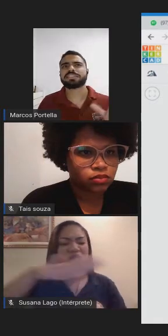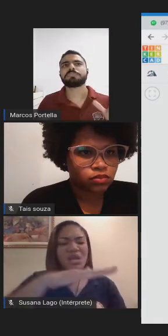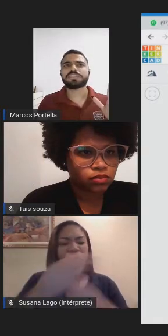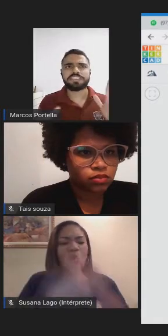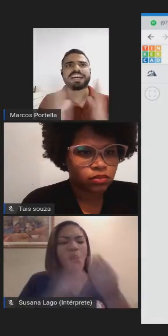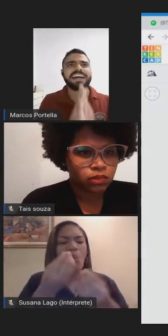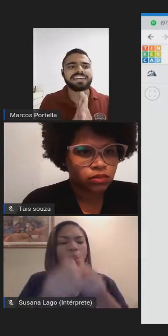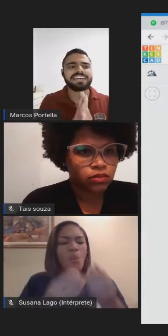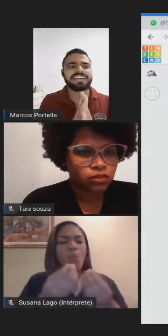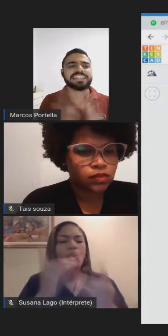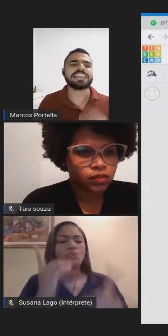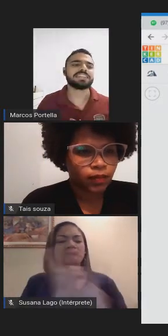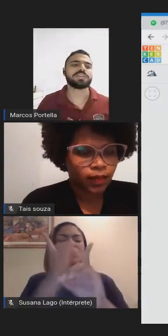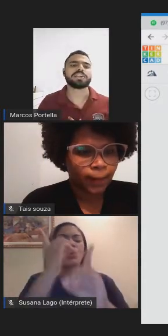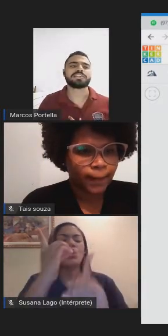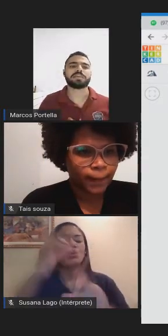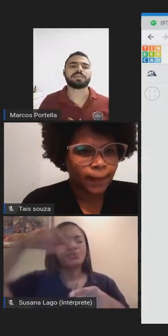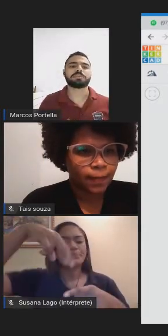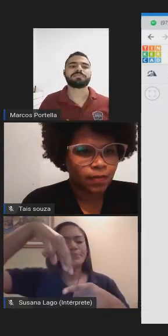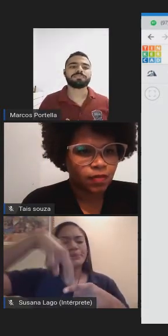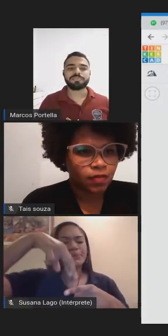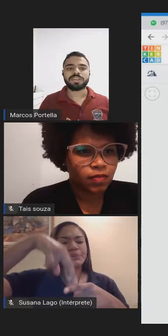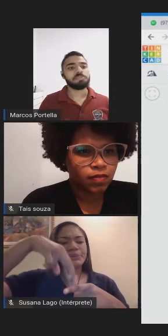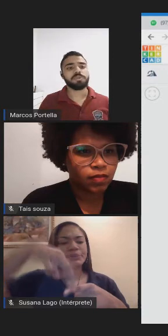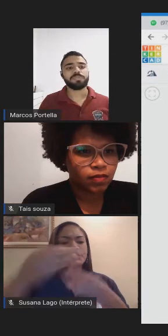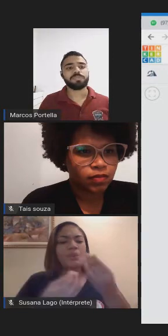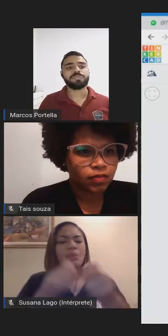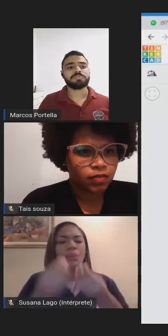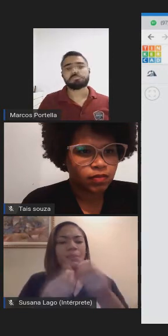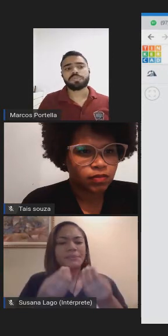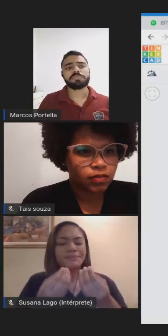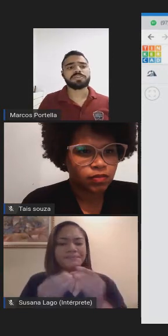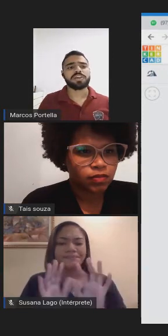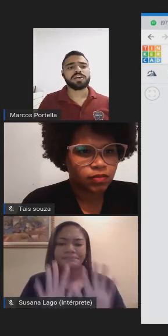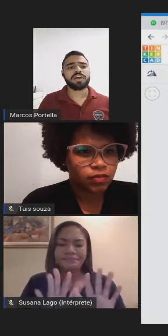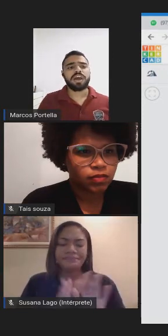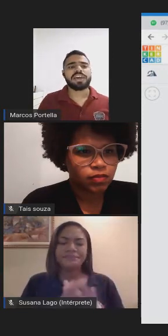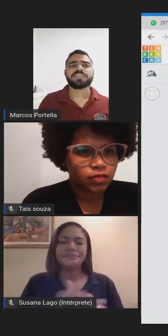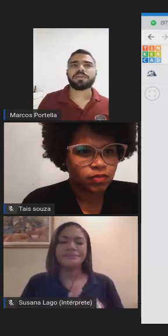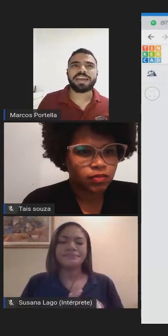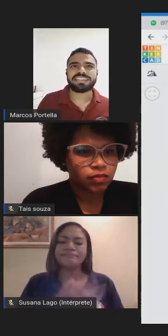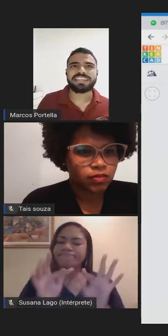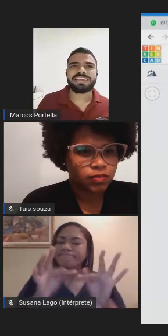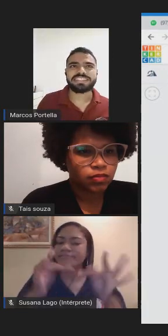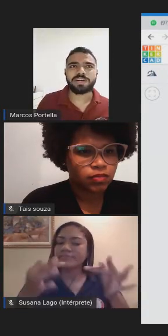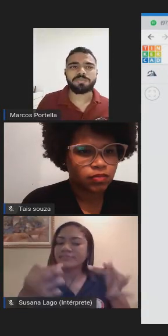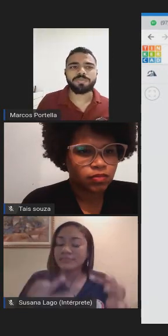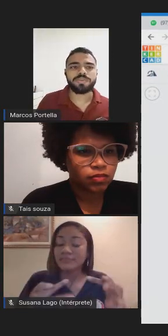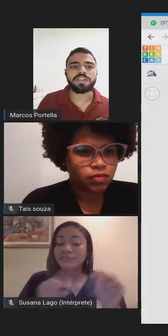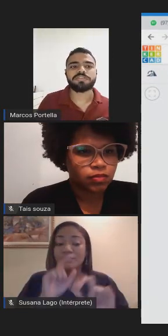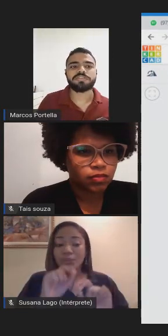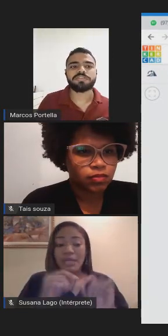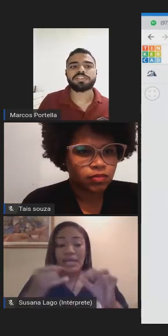resistência simplificada desse circuito aqui de cima? Bom, simples. É só pegar a